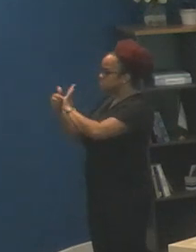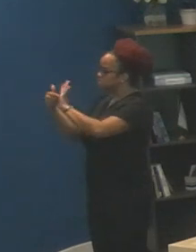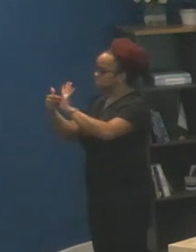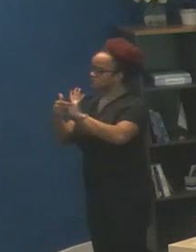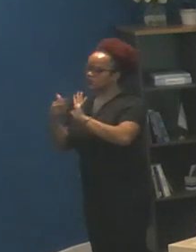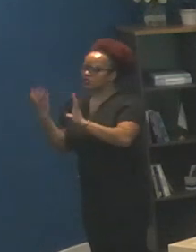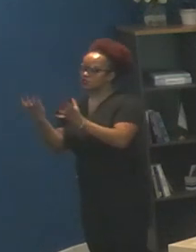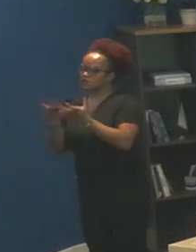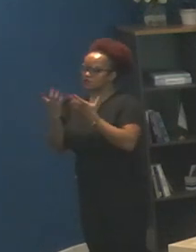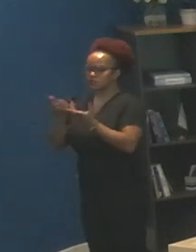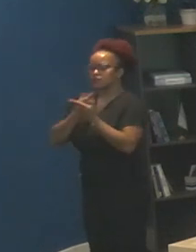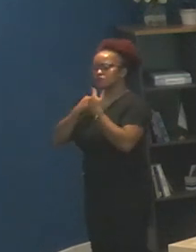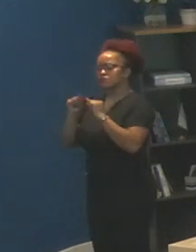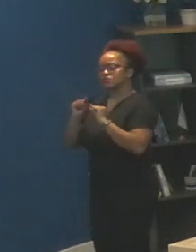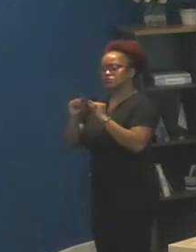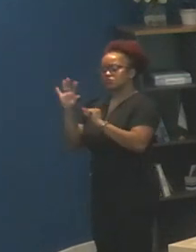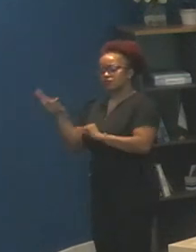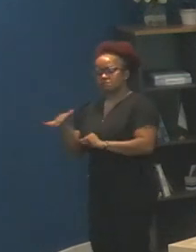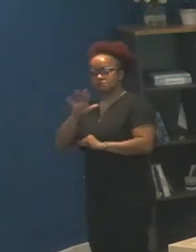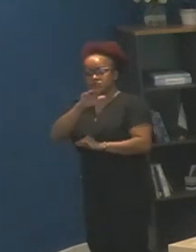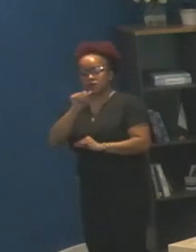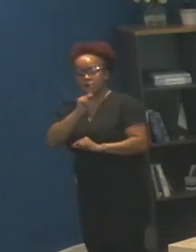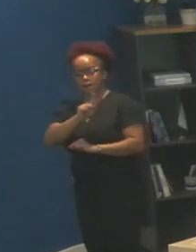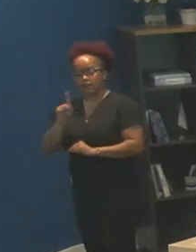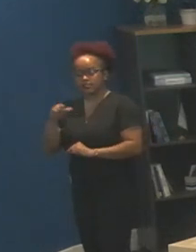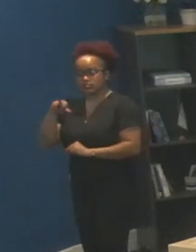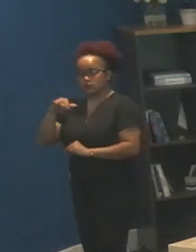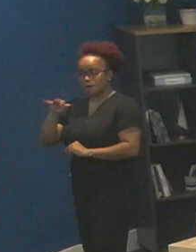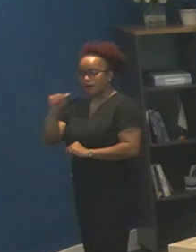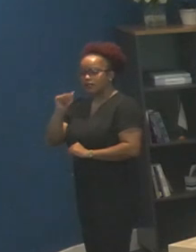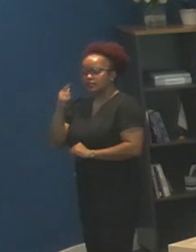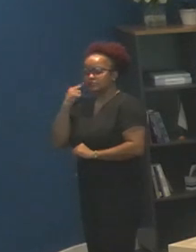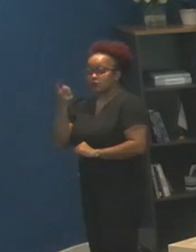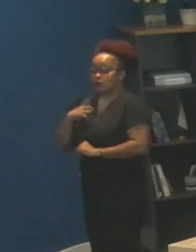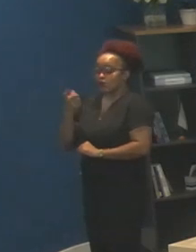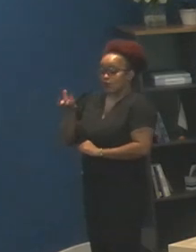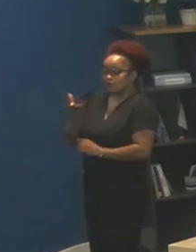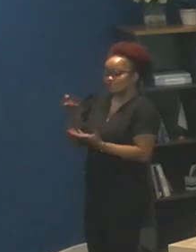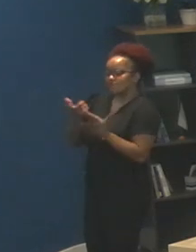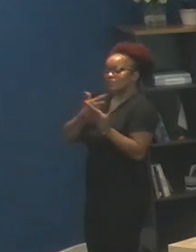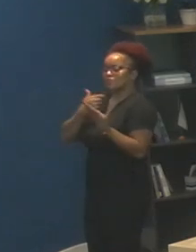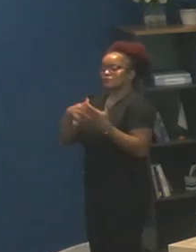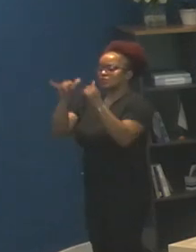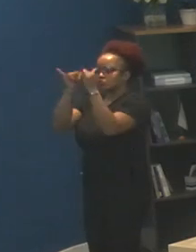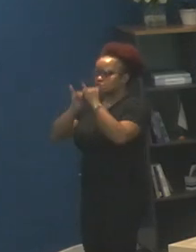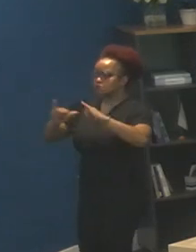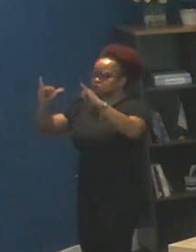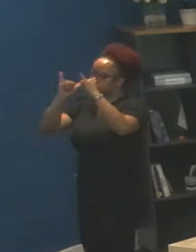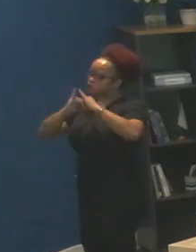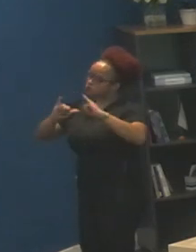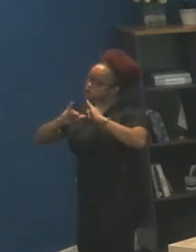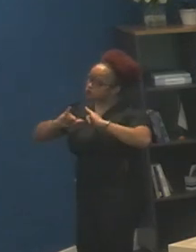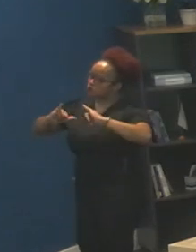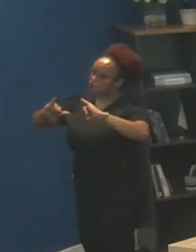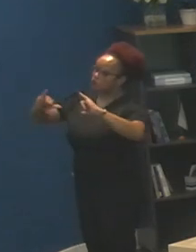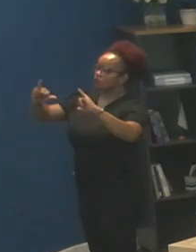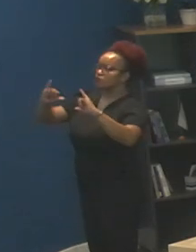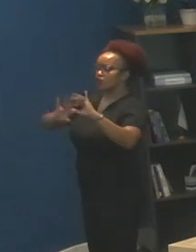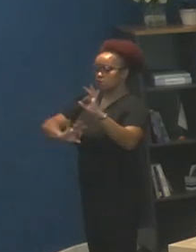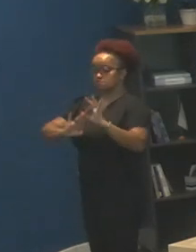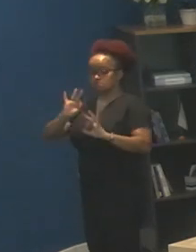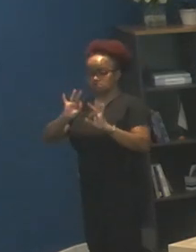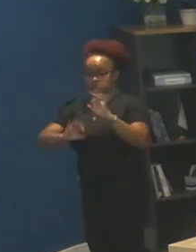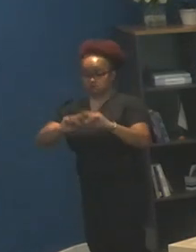à senhora Maria Machado a intenção de divulgar esse